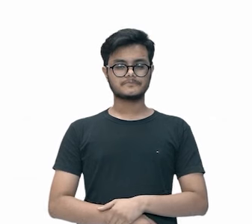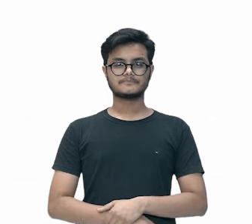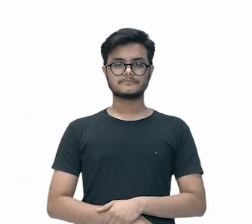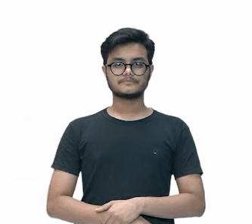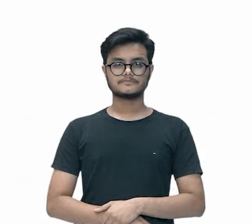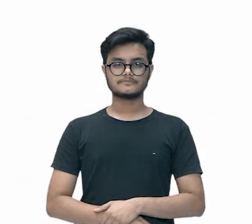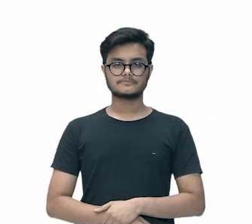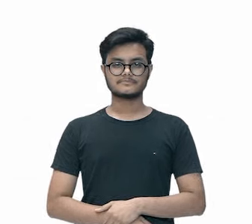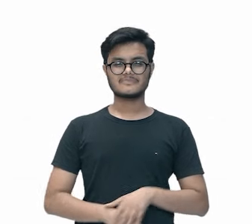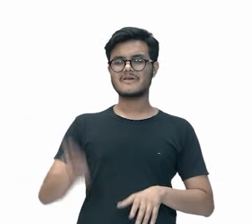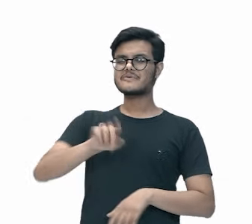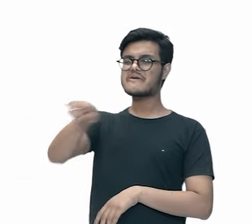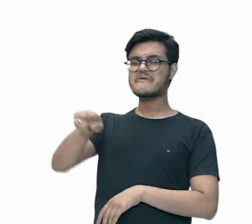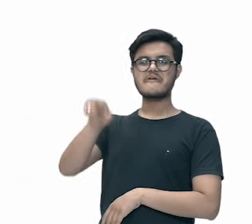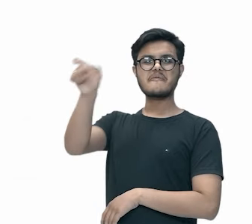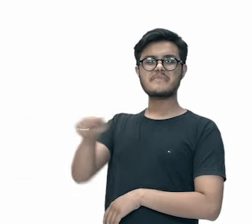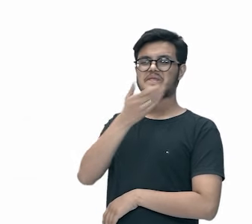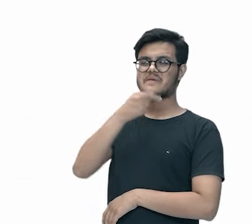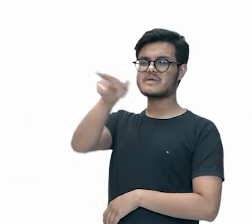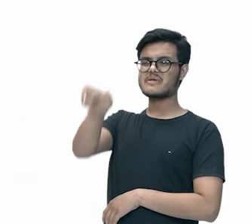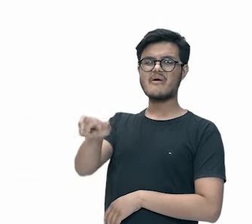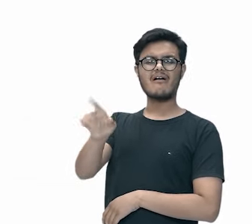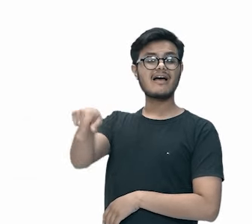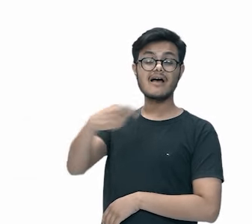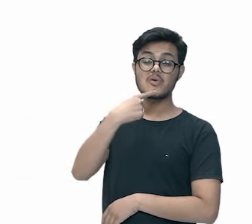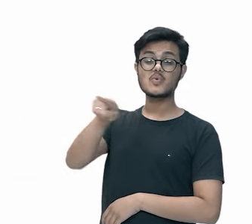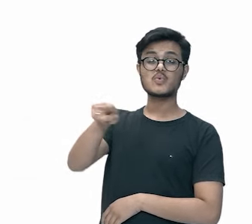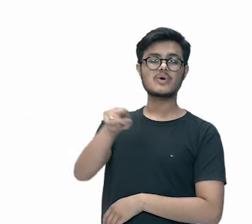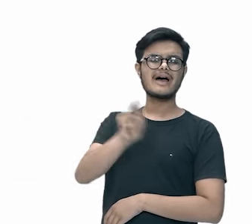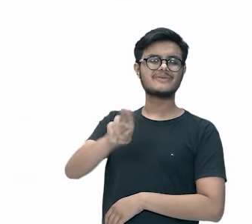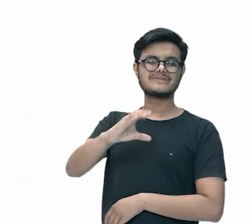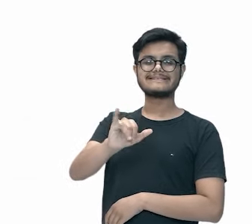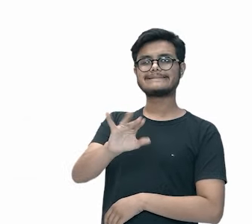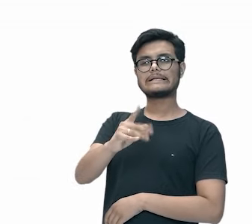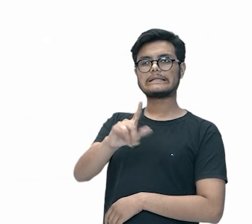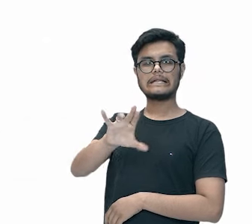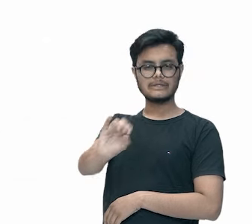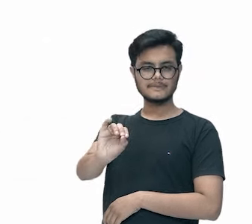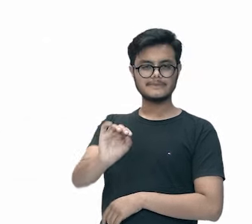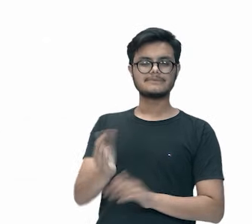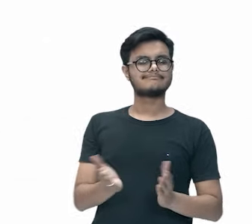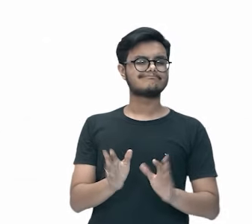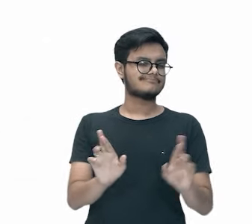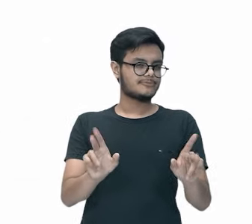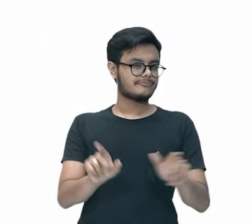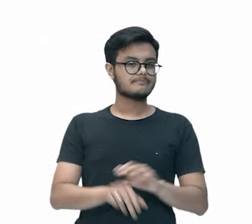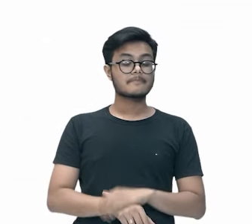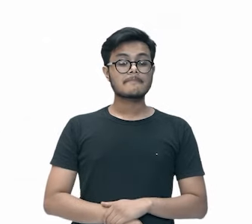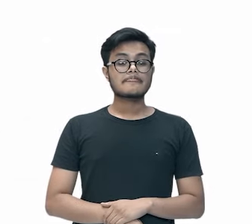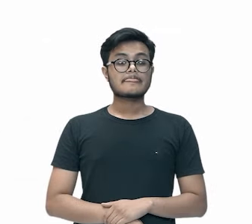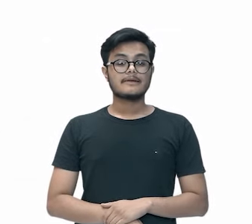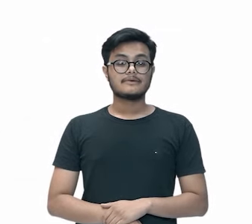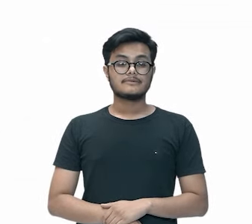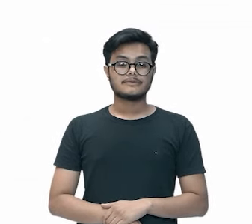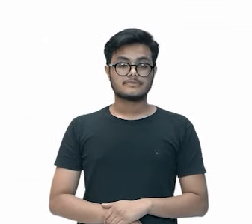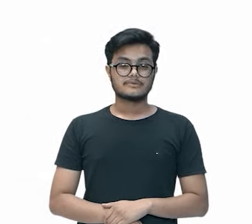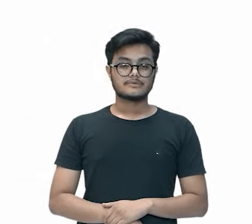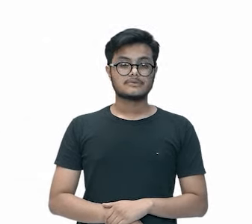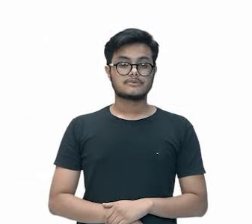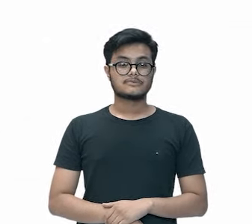gente usa para identificar uma pessoa aleatória, né? O ciclano. Pois é, a mesma coisa, né? Então, o ciclano